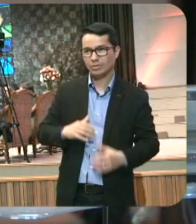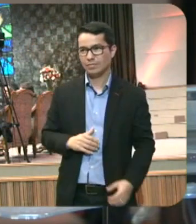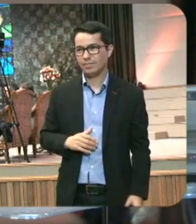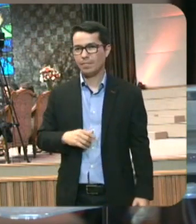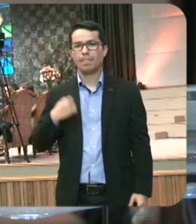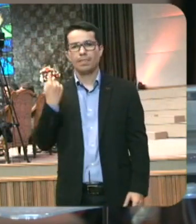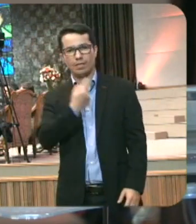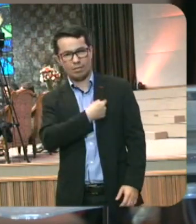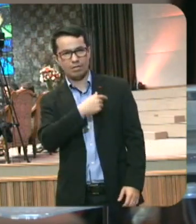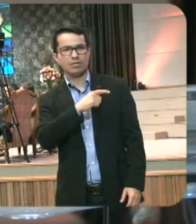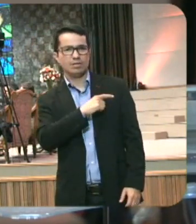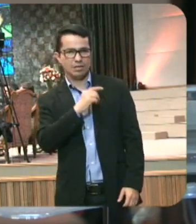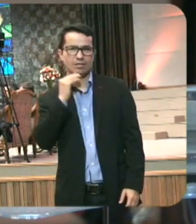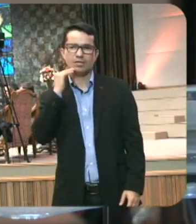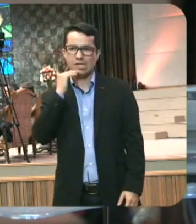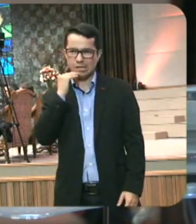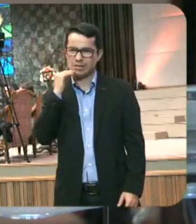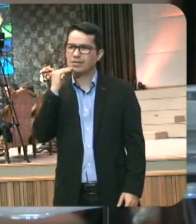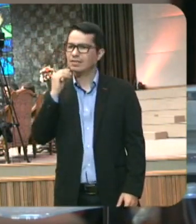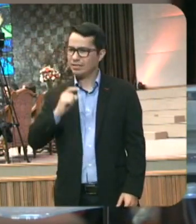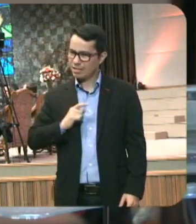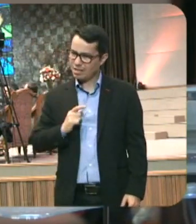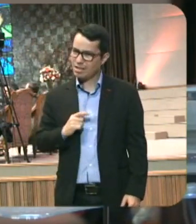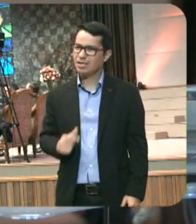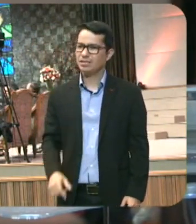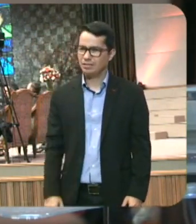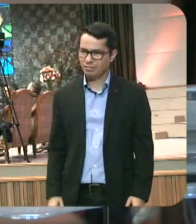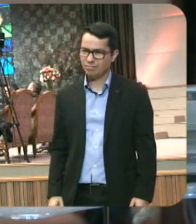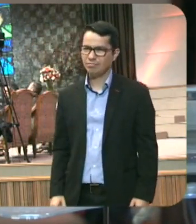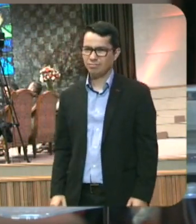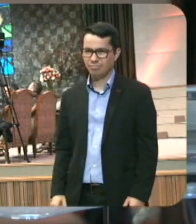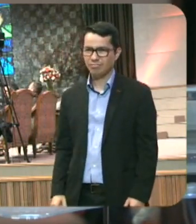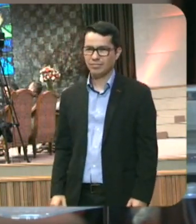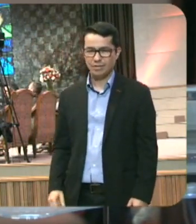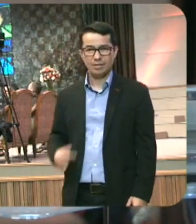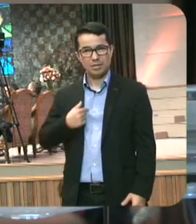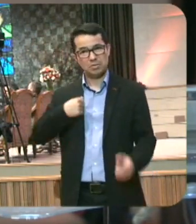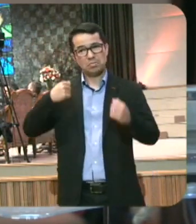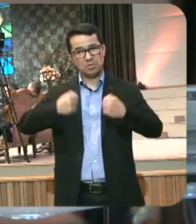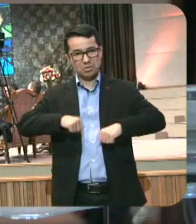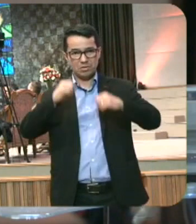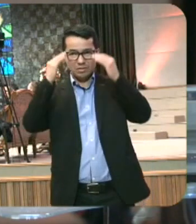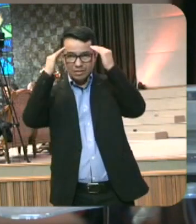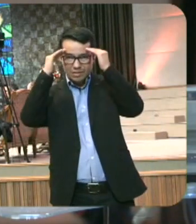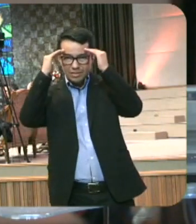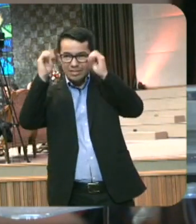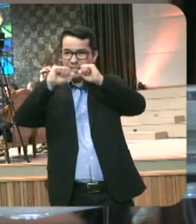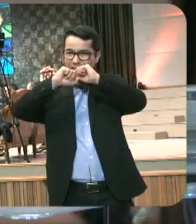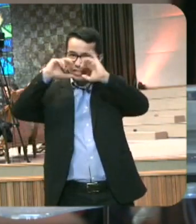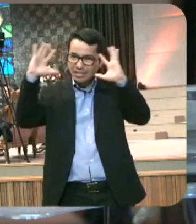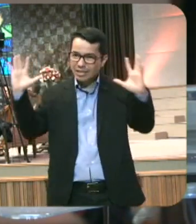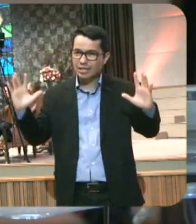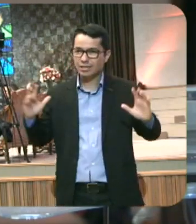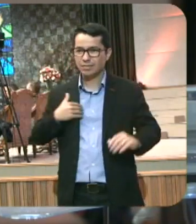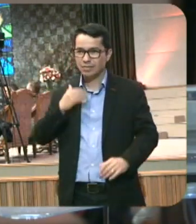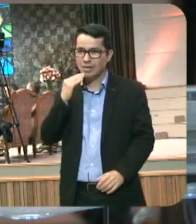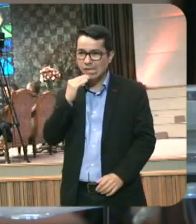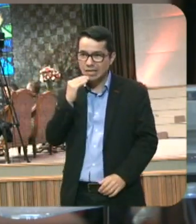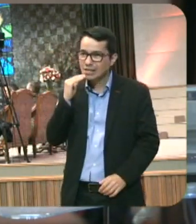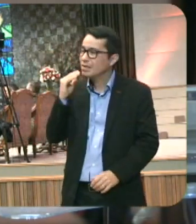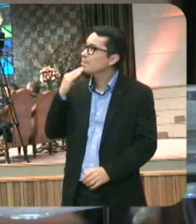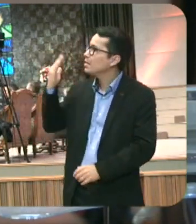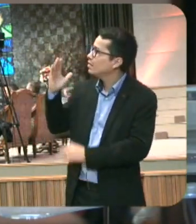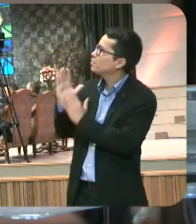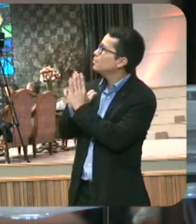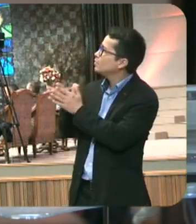nossas falhas, mas aceitando que Deus tenha que trabalhar com a nossa vida e levando a sério os valores da palavra de